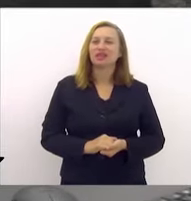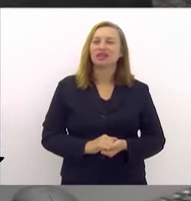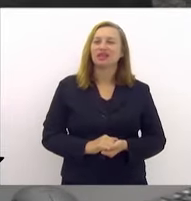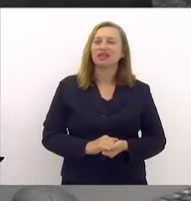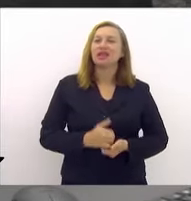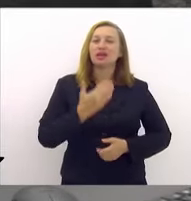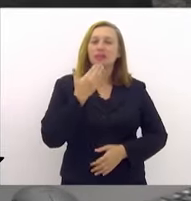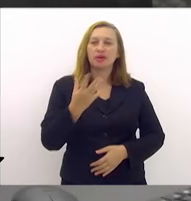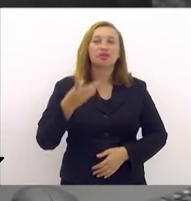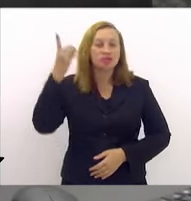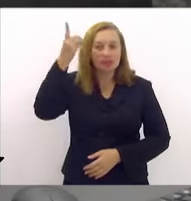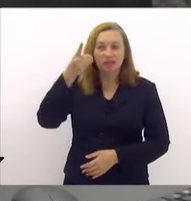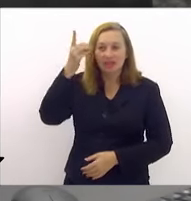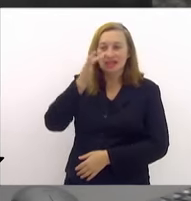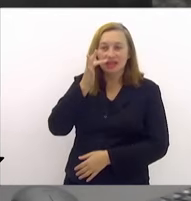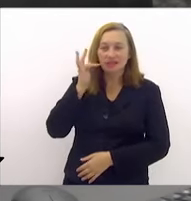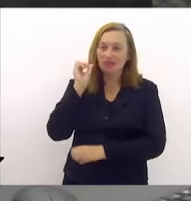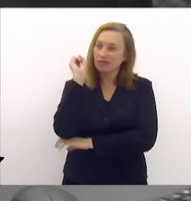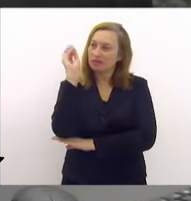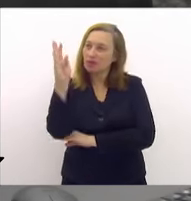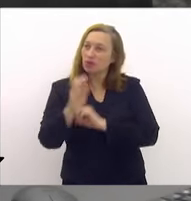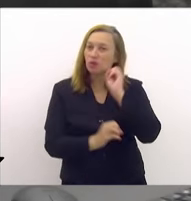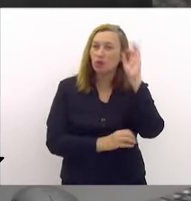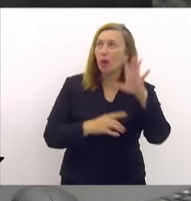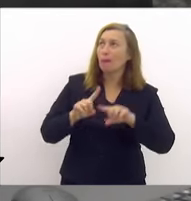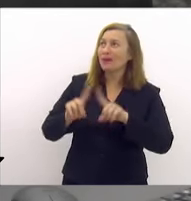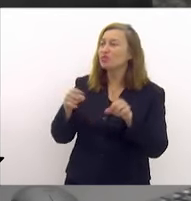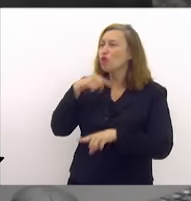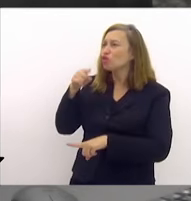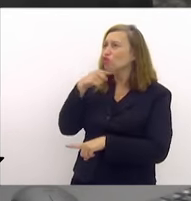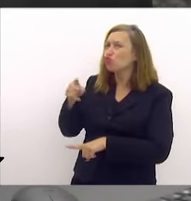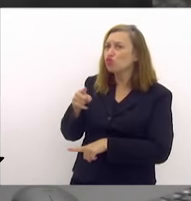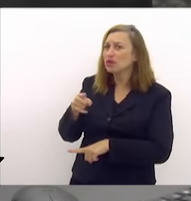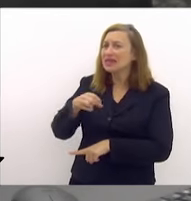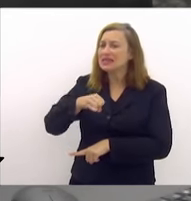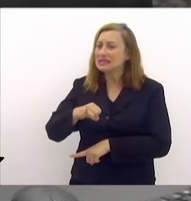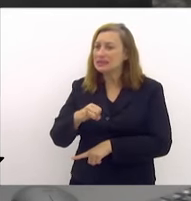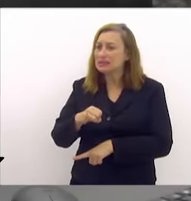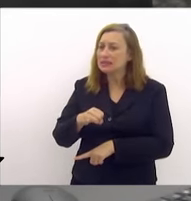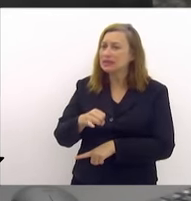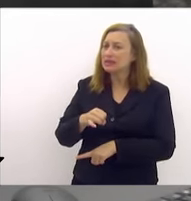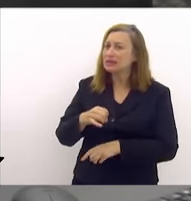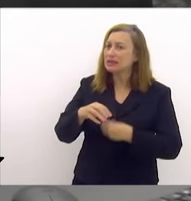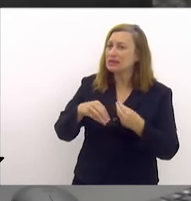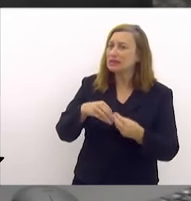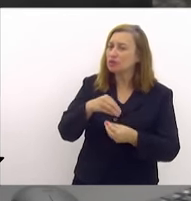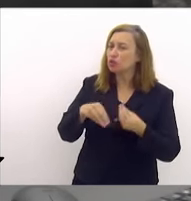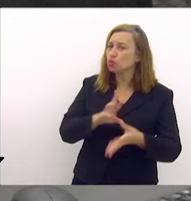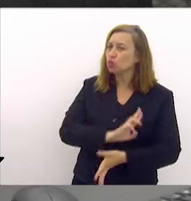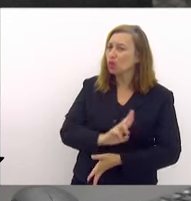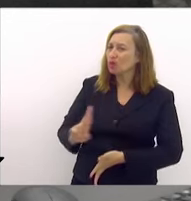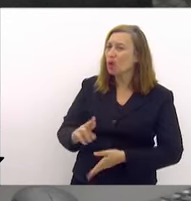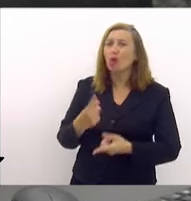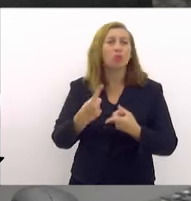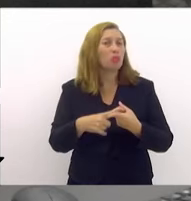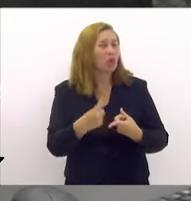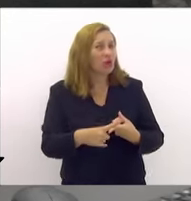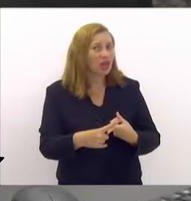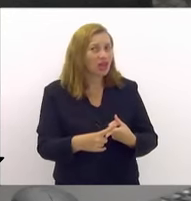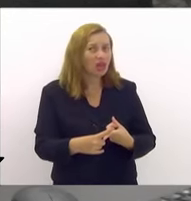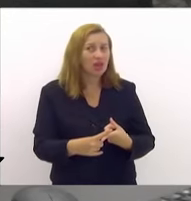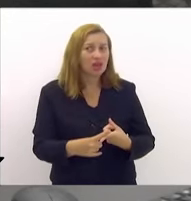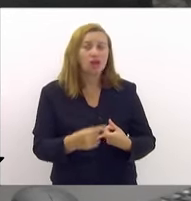deputado Serafini, meio ambiente, mas fica uma dúvida se a gente também coloca religioso, entidade religiosa, porque boa